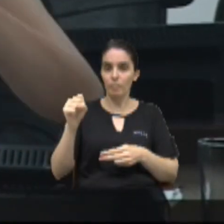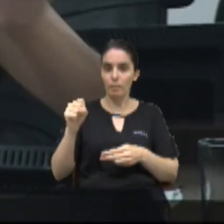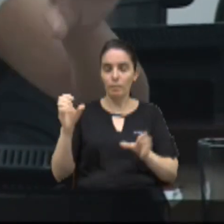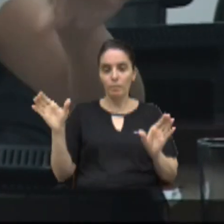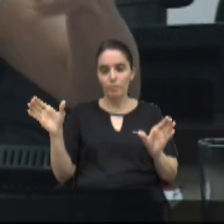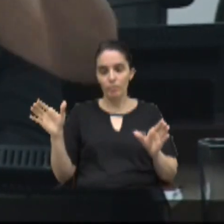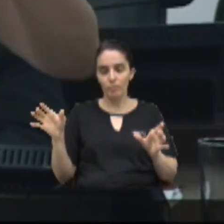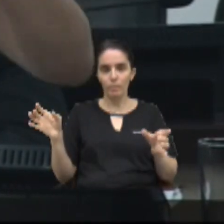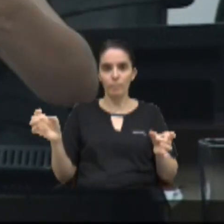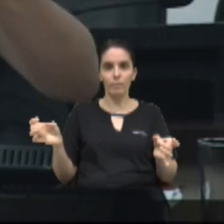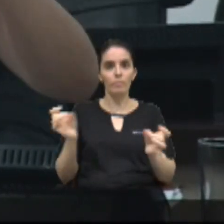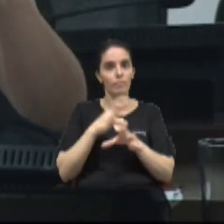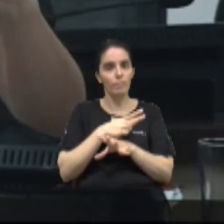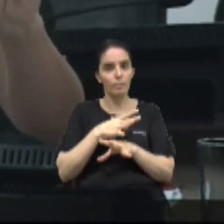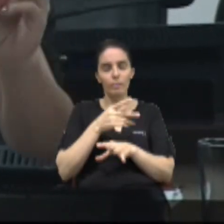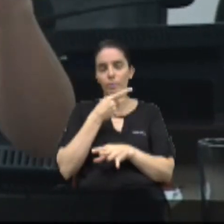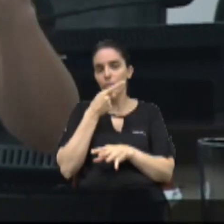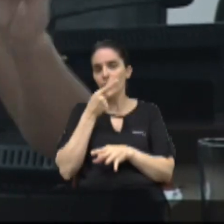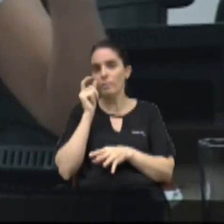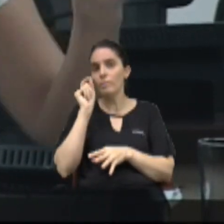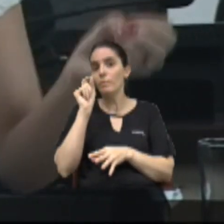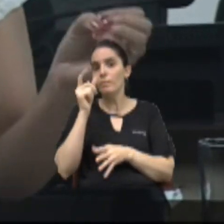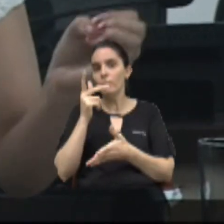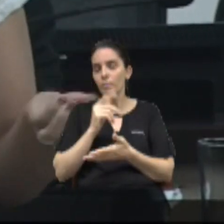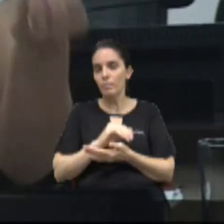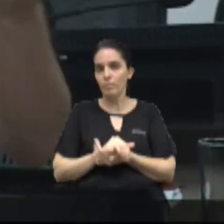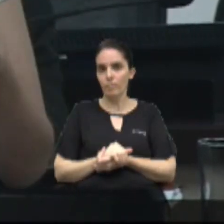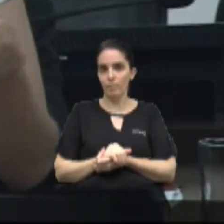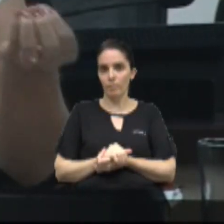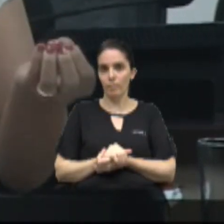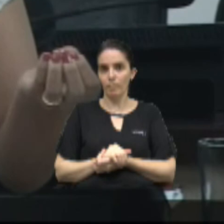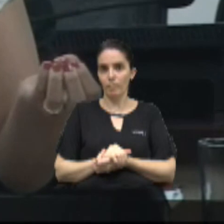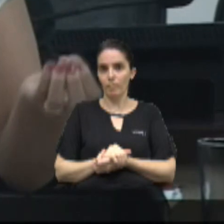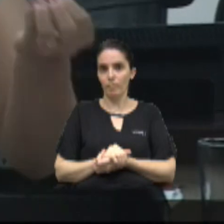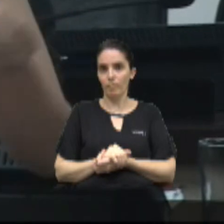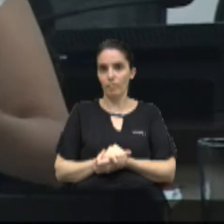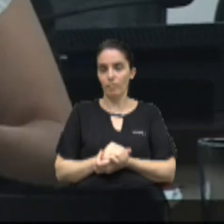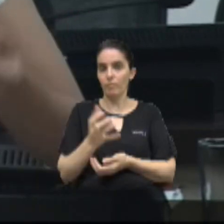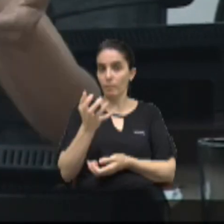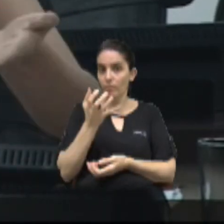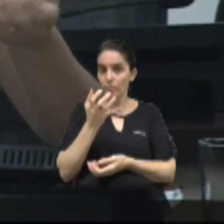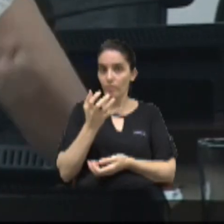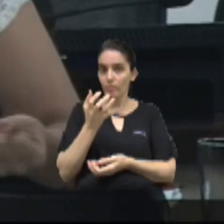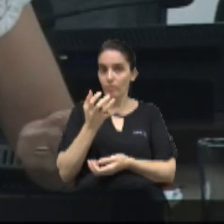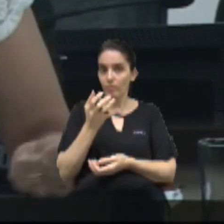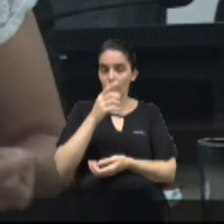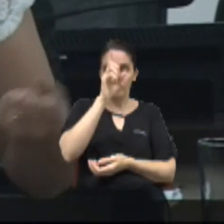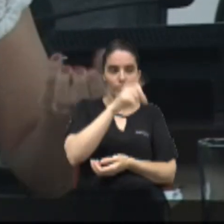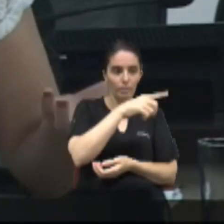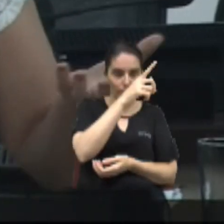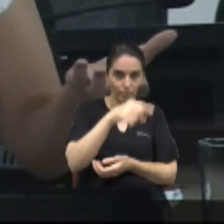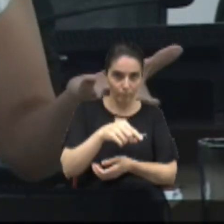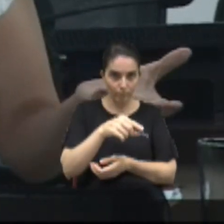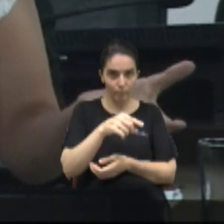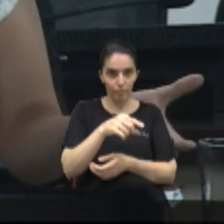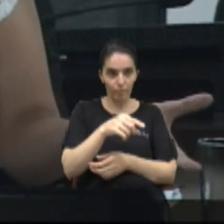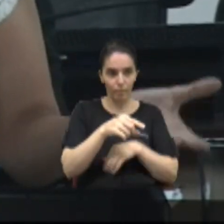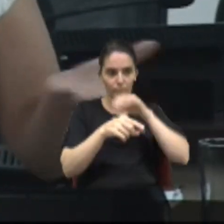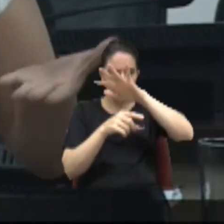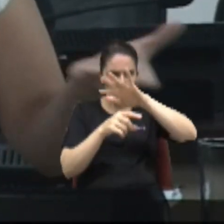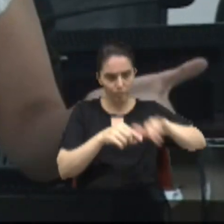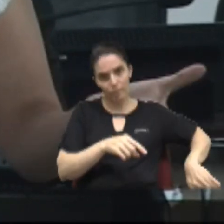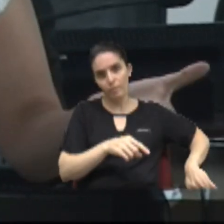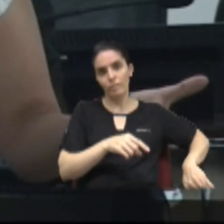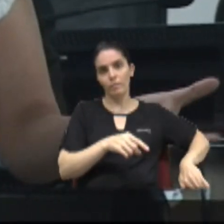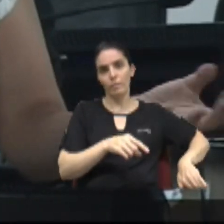encerrar brevemente aqui nesses pontos a serem considerados. Espero sim que o veto por Assembleia Legislativa seja derrubado,